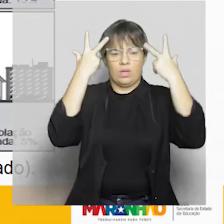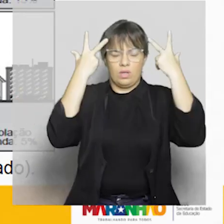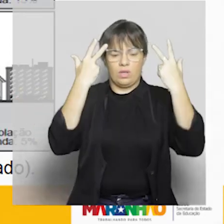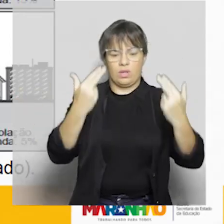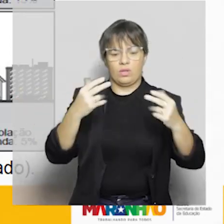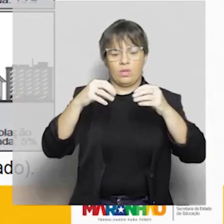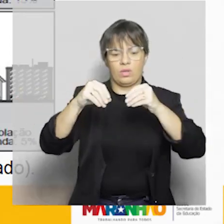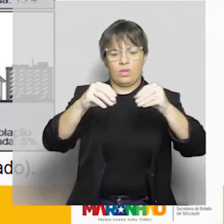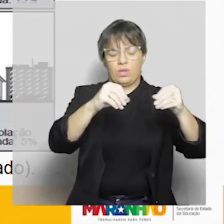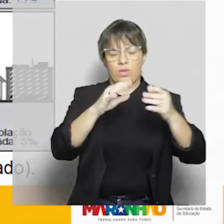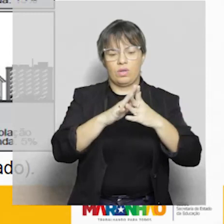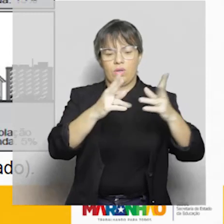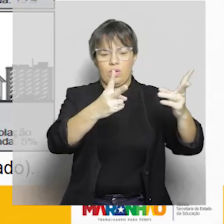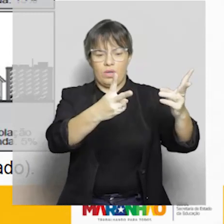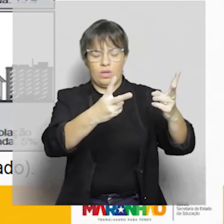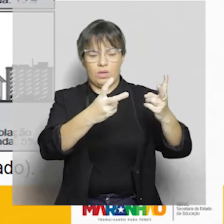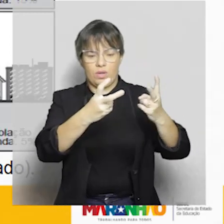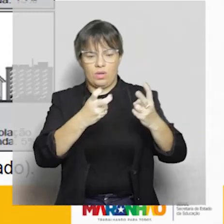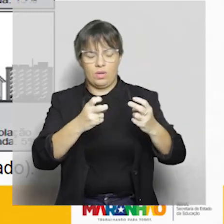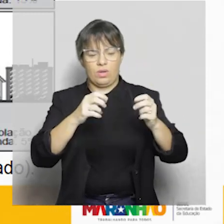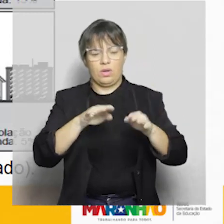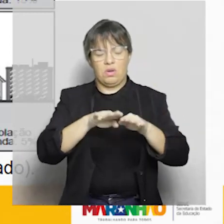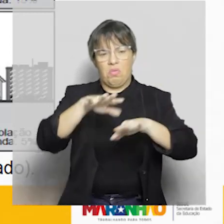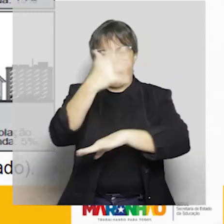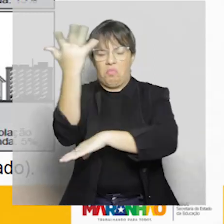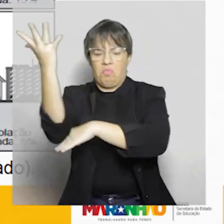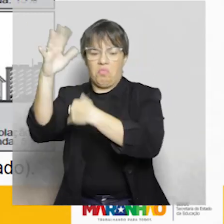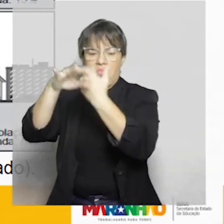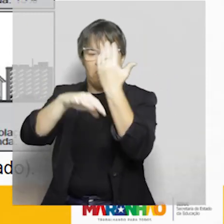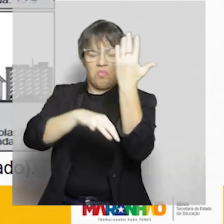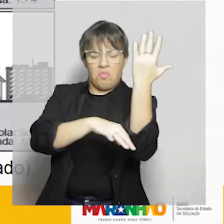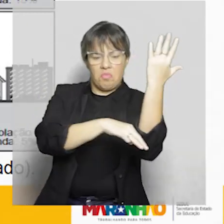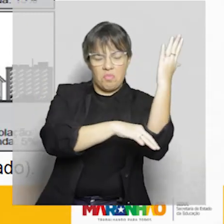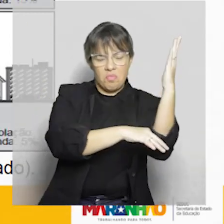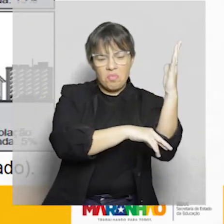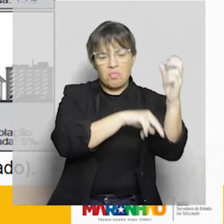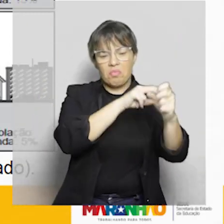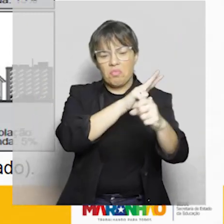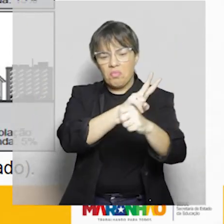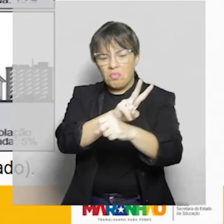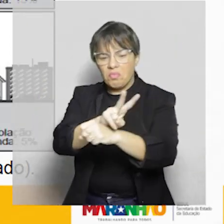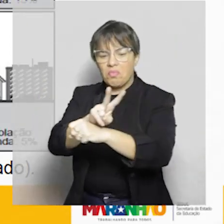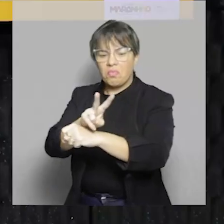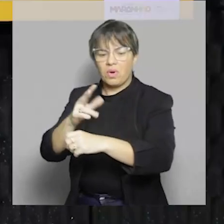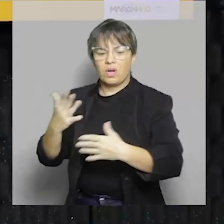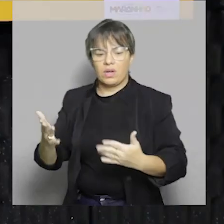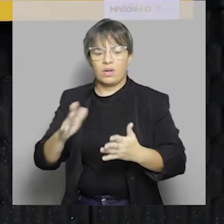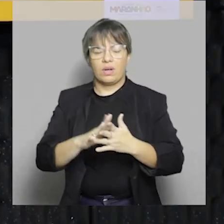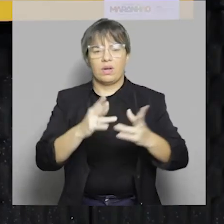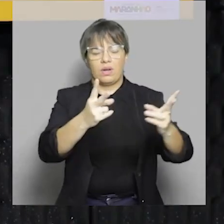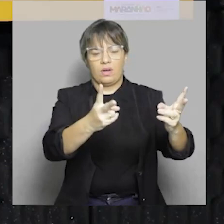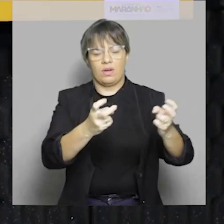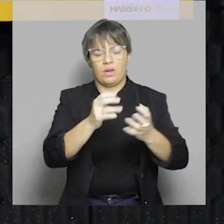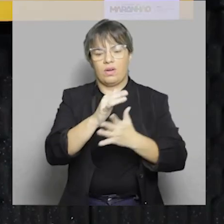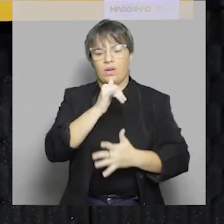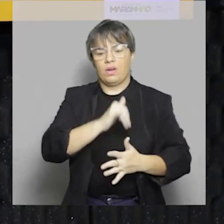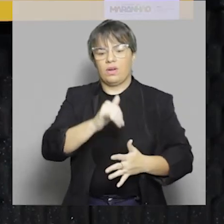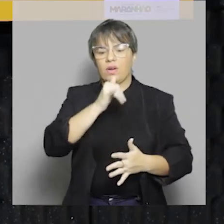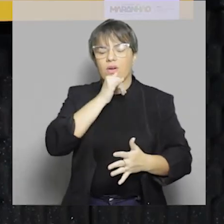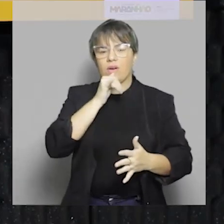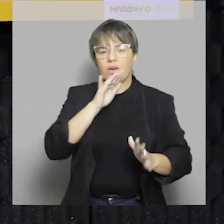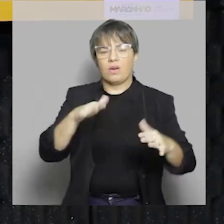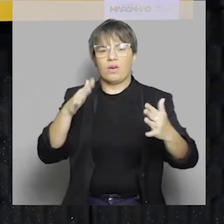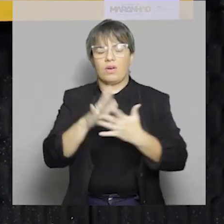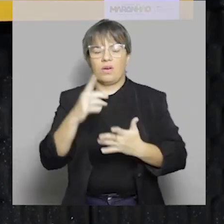na imagem que seria com uma área, com uma floresta mais preservada, ou seja, mais intacta. E você vai perceber, por exemplo, que uma da